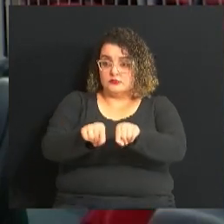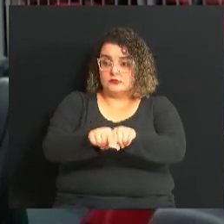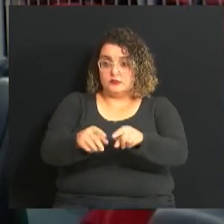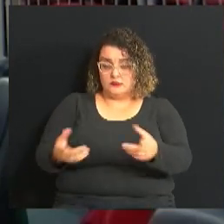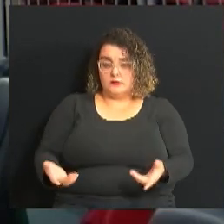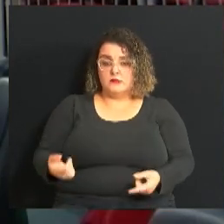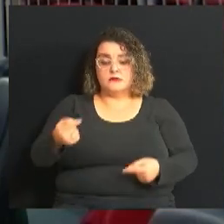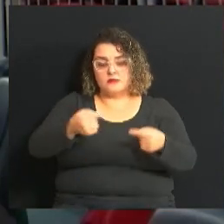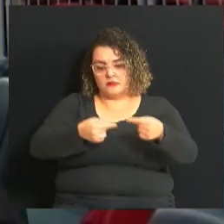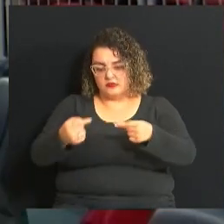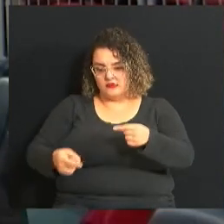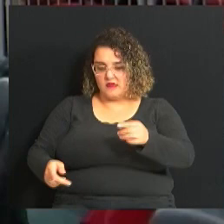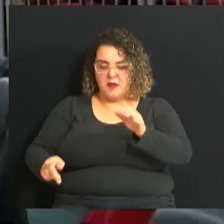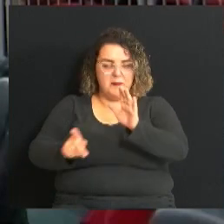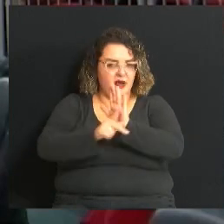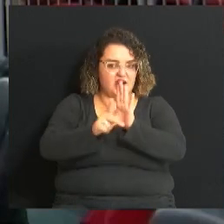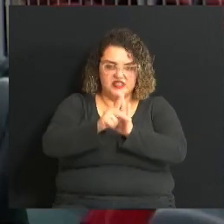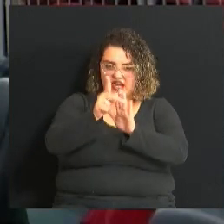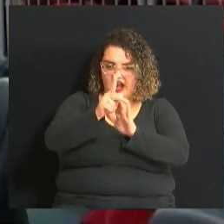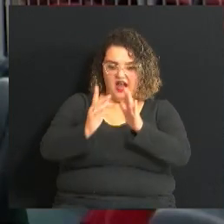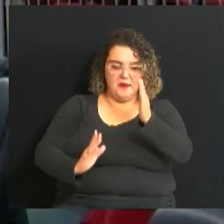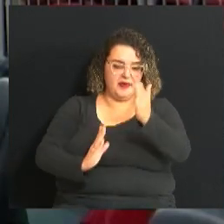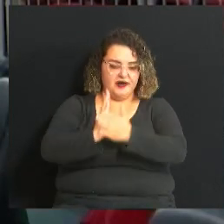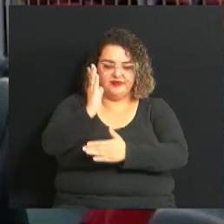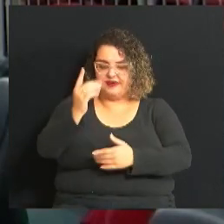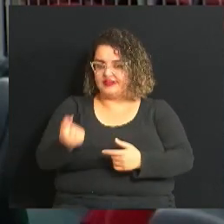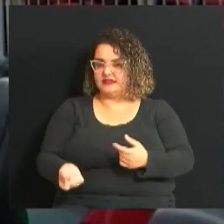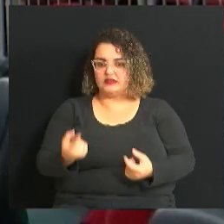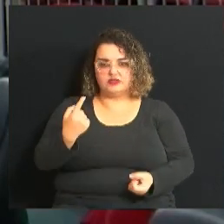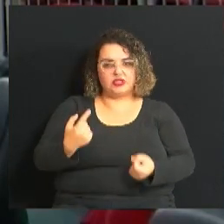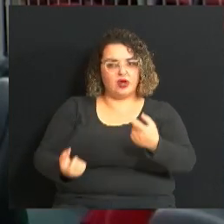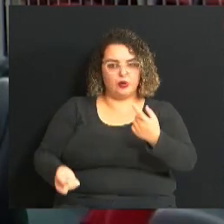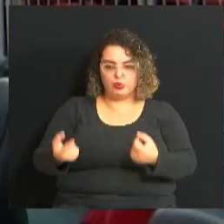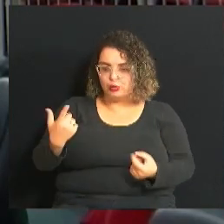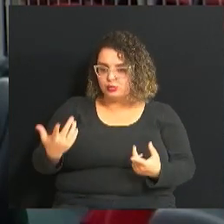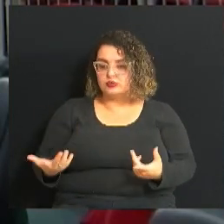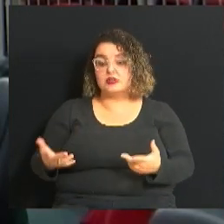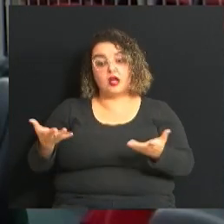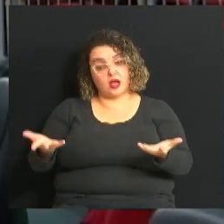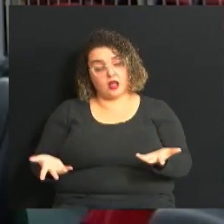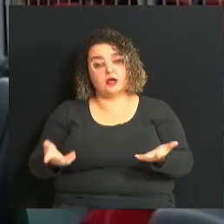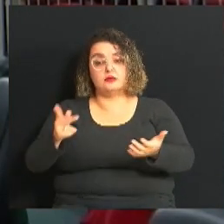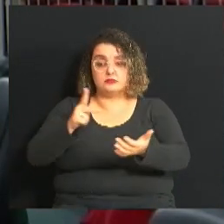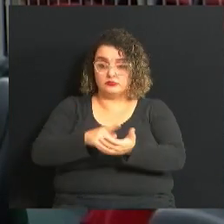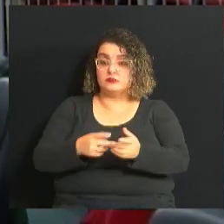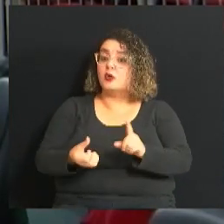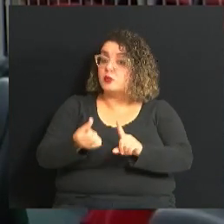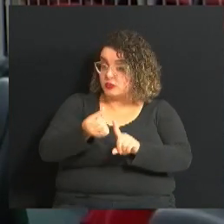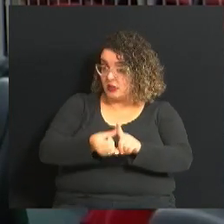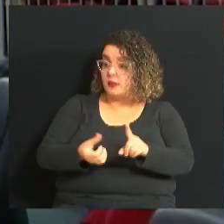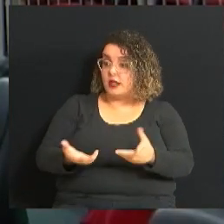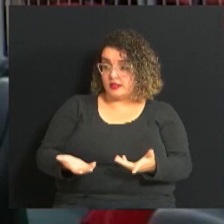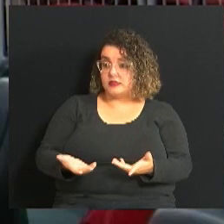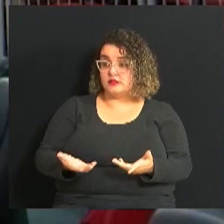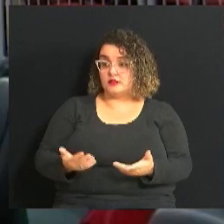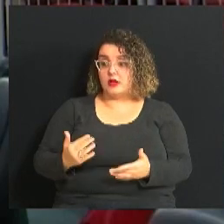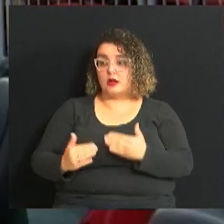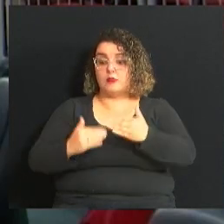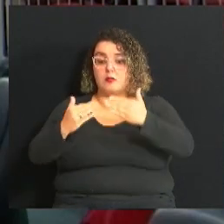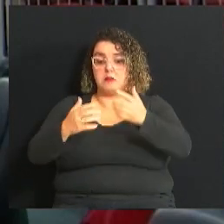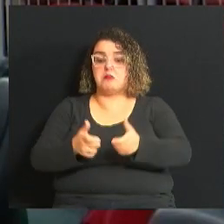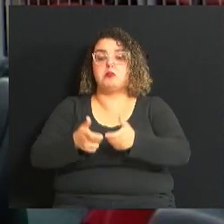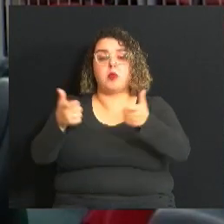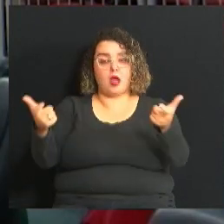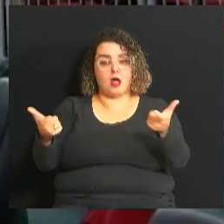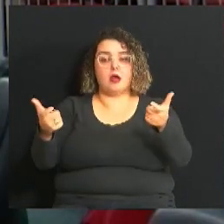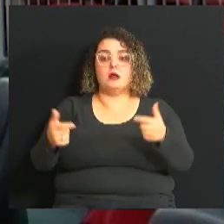questão de projetos na aprovação de alguns deles então foi realmente um semestre muito produtivo